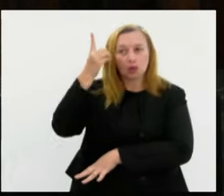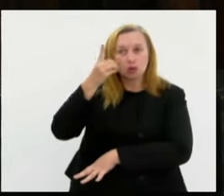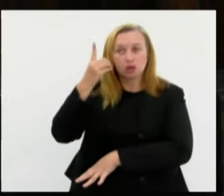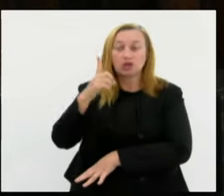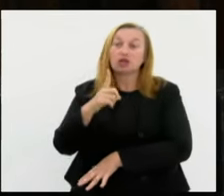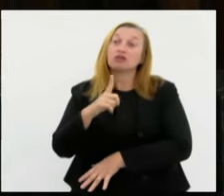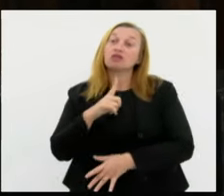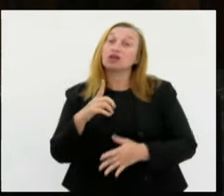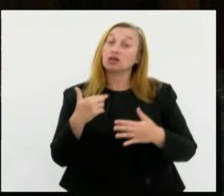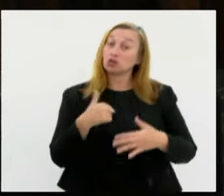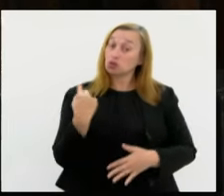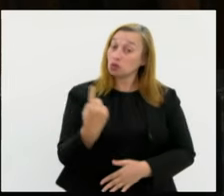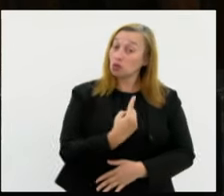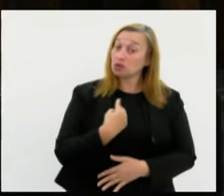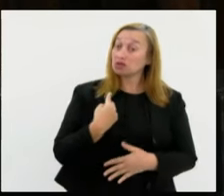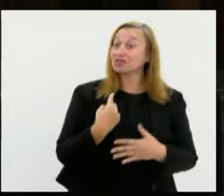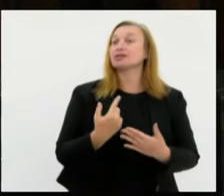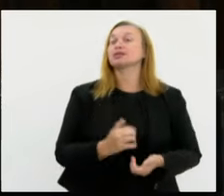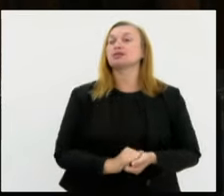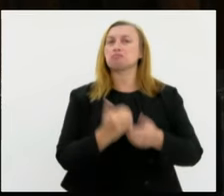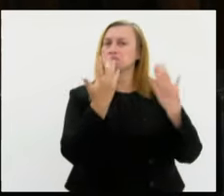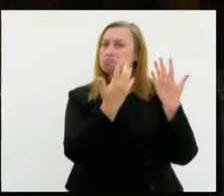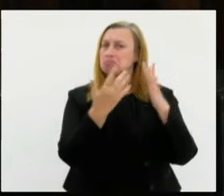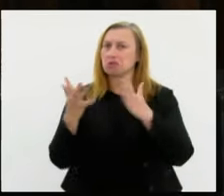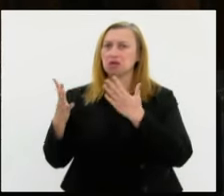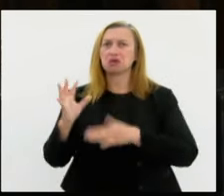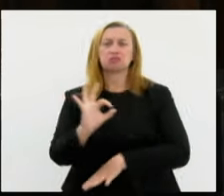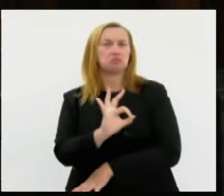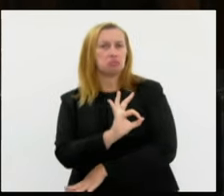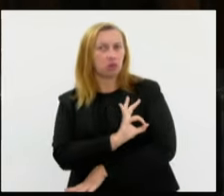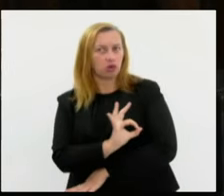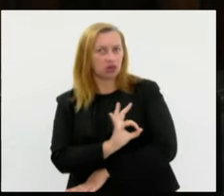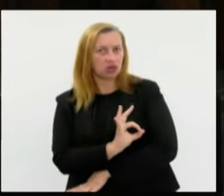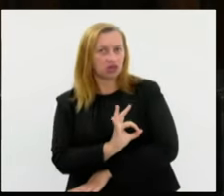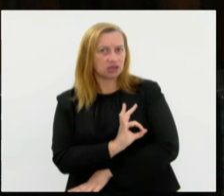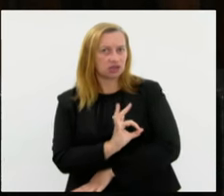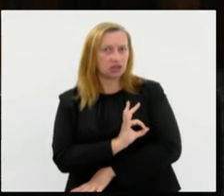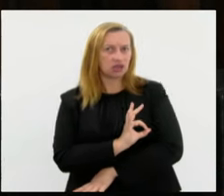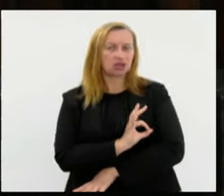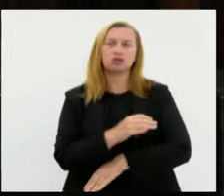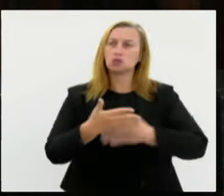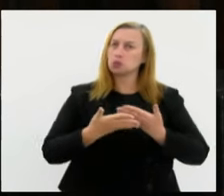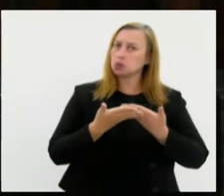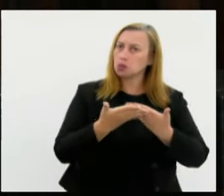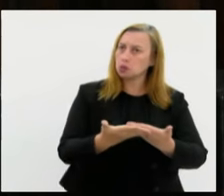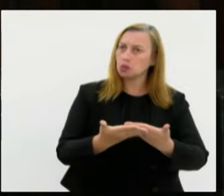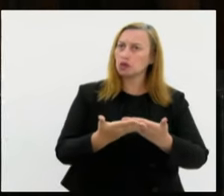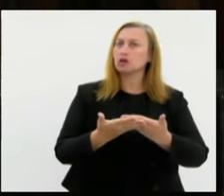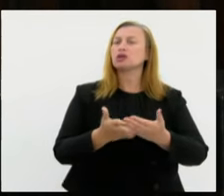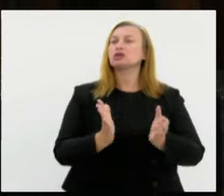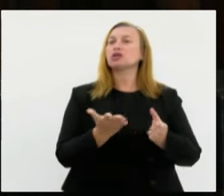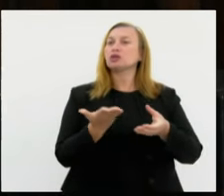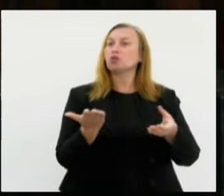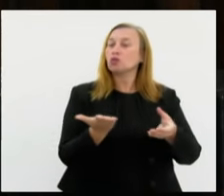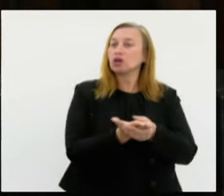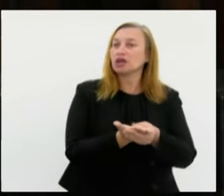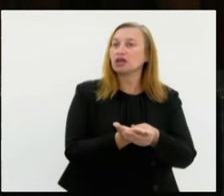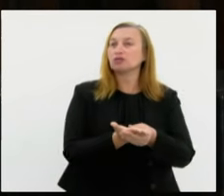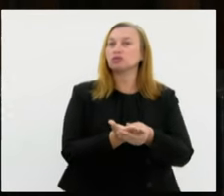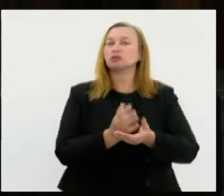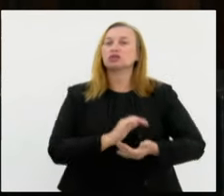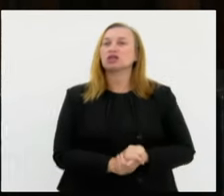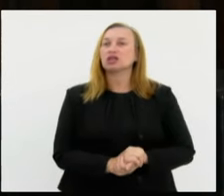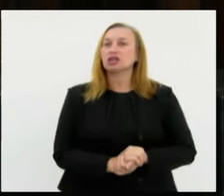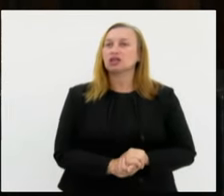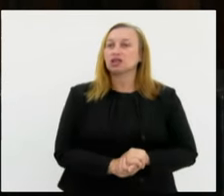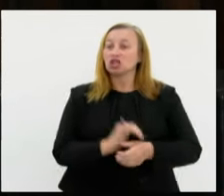nossas palmas para as forças policiais que procederam esse inquérito, no sentido de desarticular